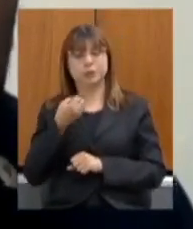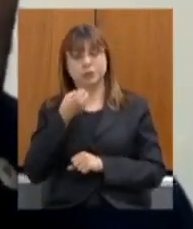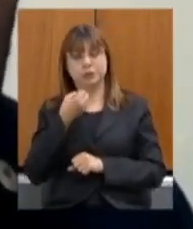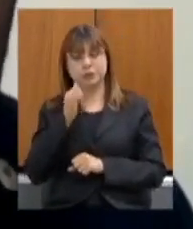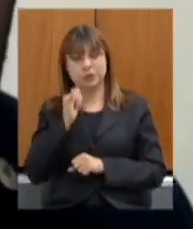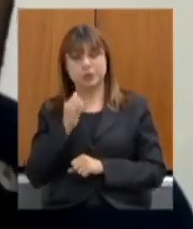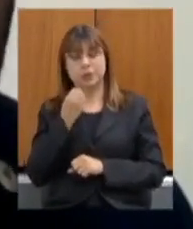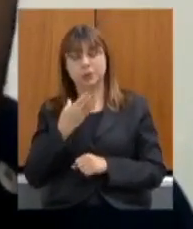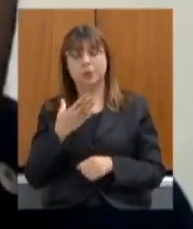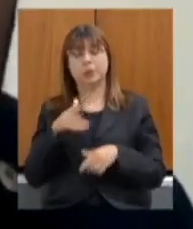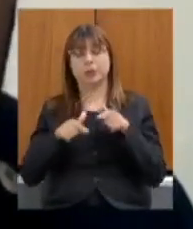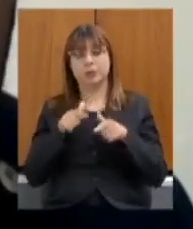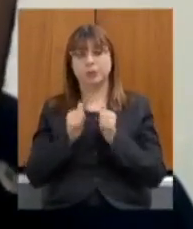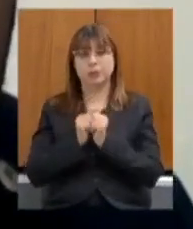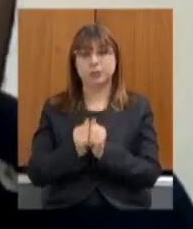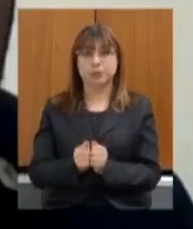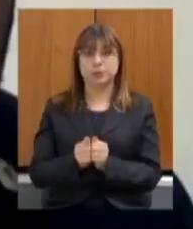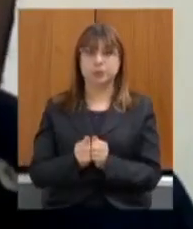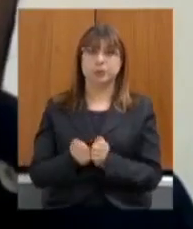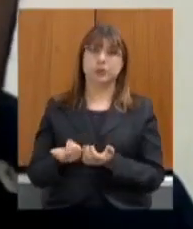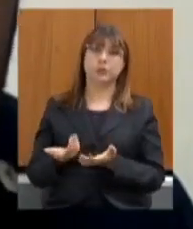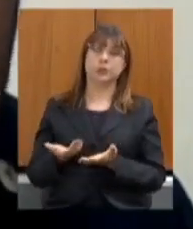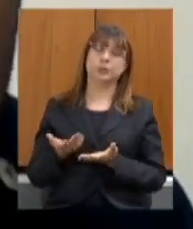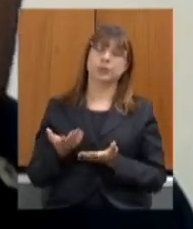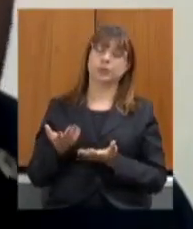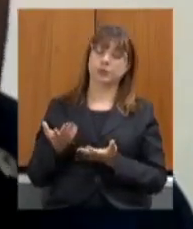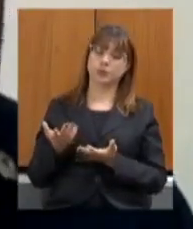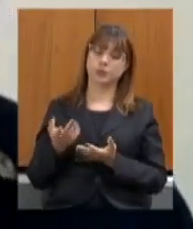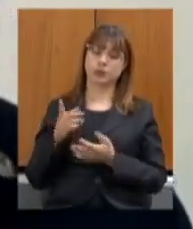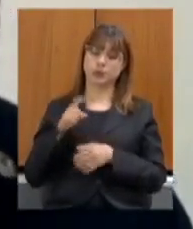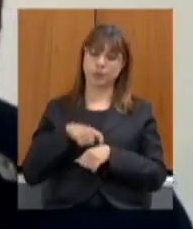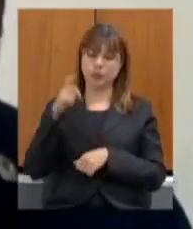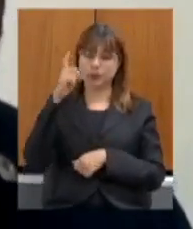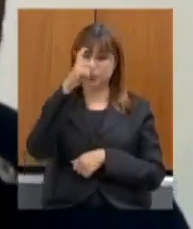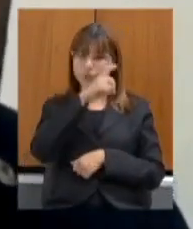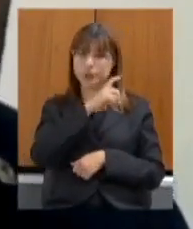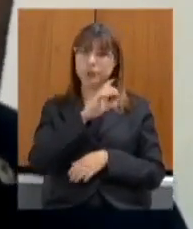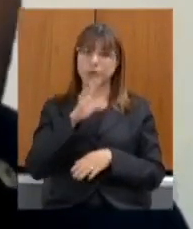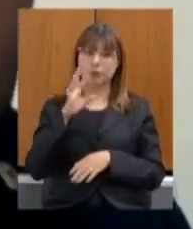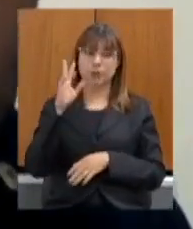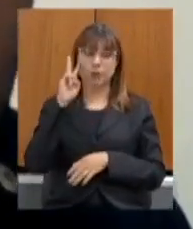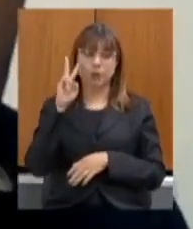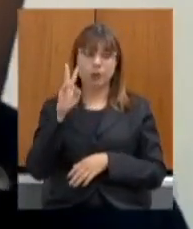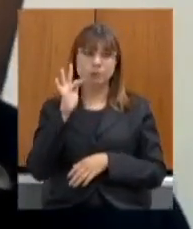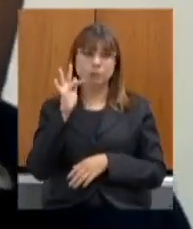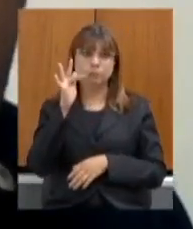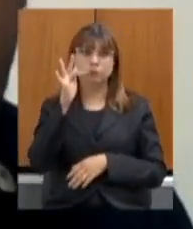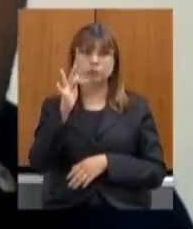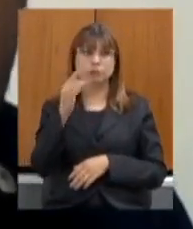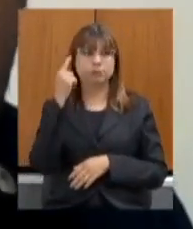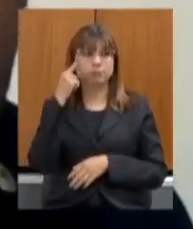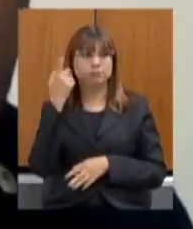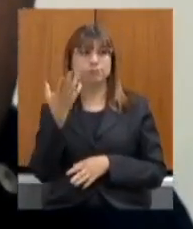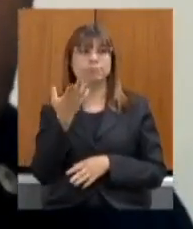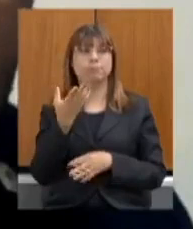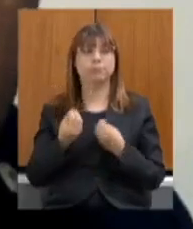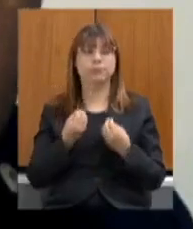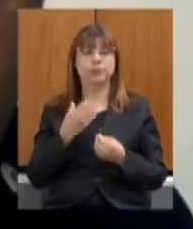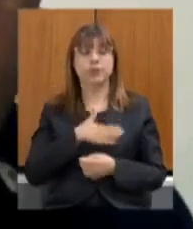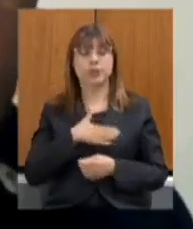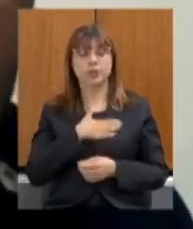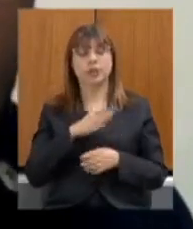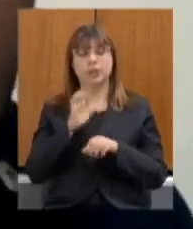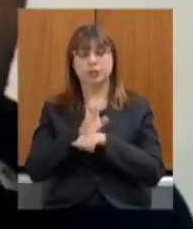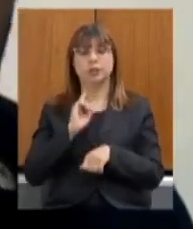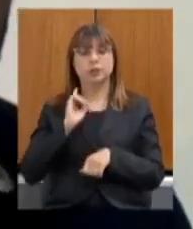junto, por favor, pular de lado aí nas dificuldades e olhando para um novo horizonte para o nosso querido Estado de Minas Gerais. Forte